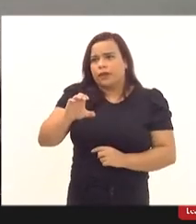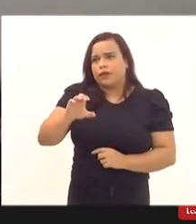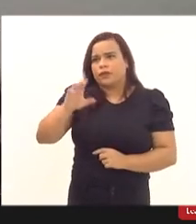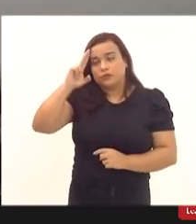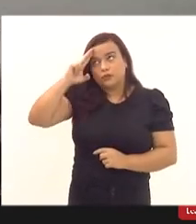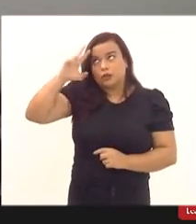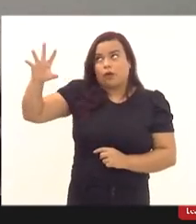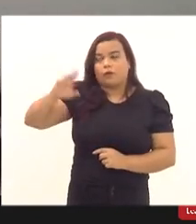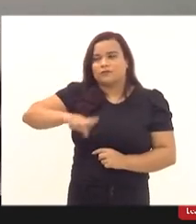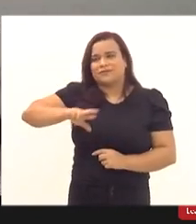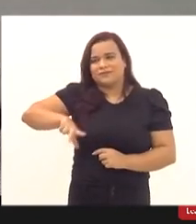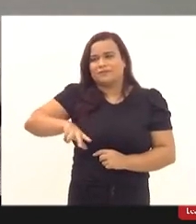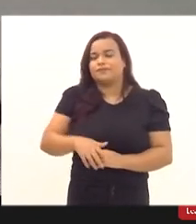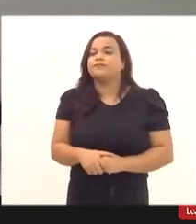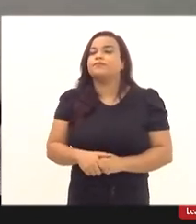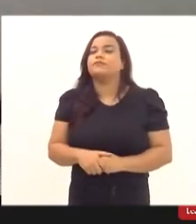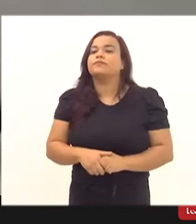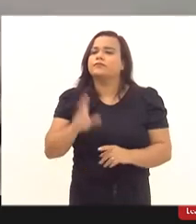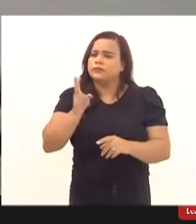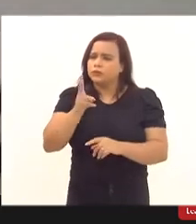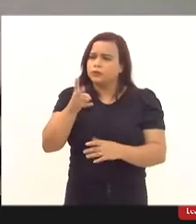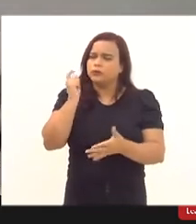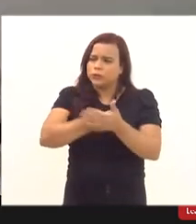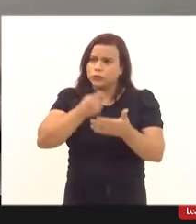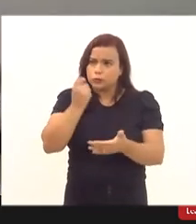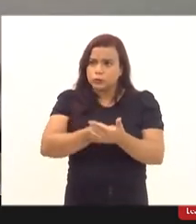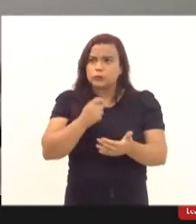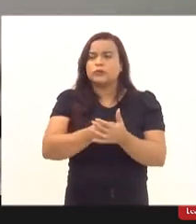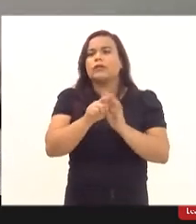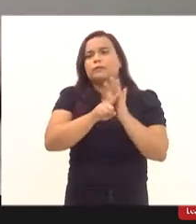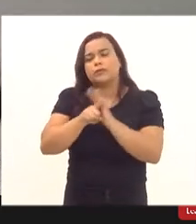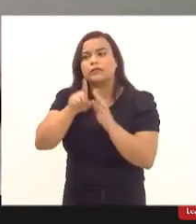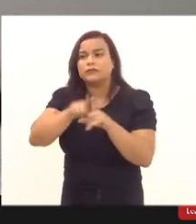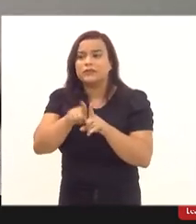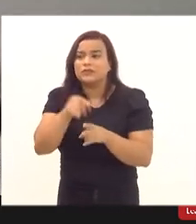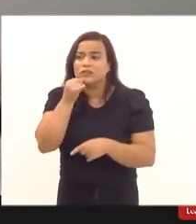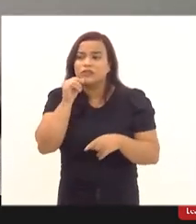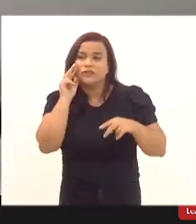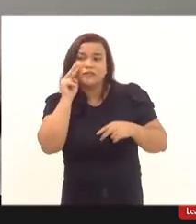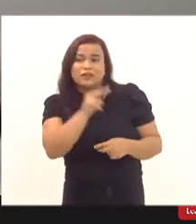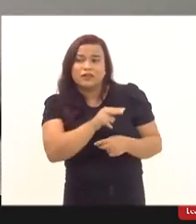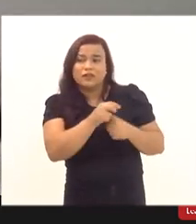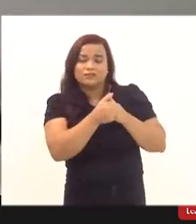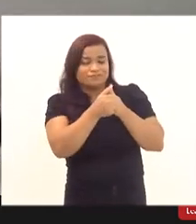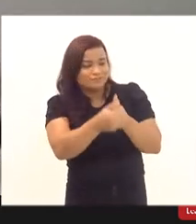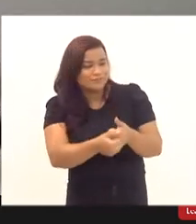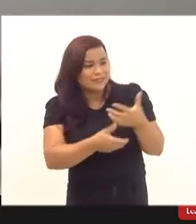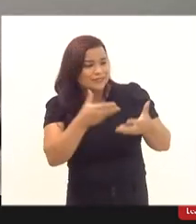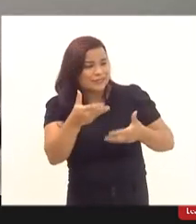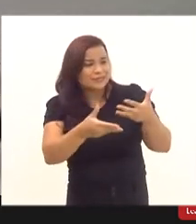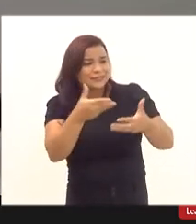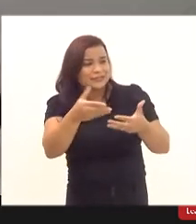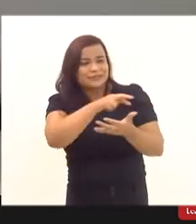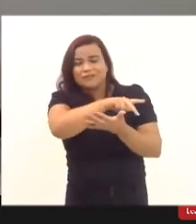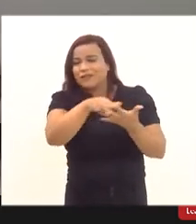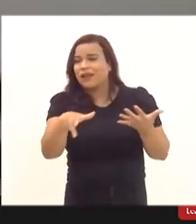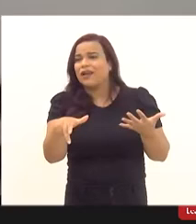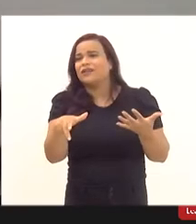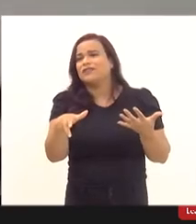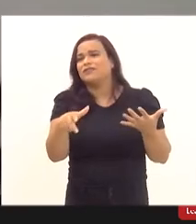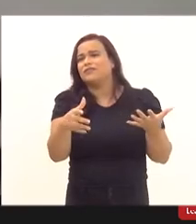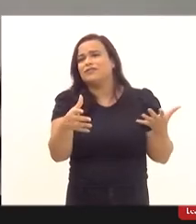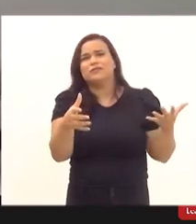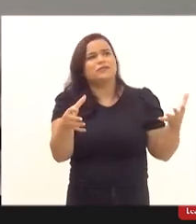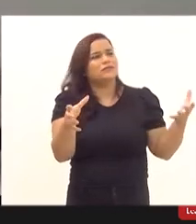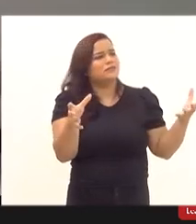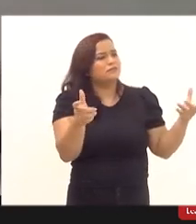continua nessa nessa labuta da pesquisa e da tristeza de acompanhar Os destinos dessas emissoras públicas eu